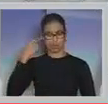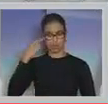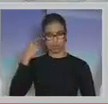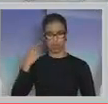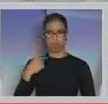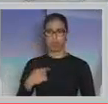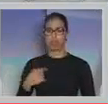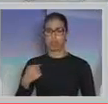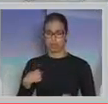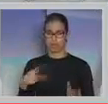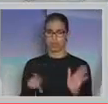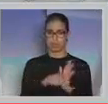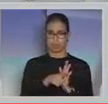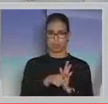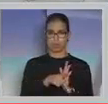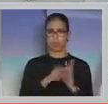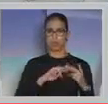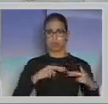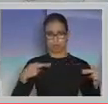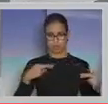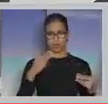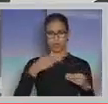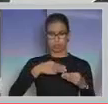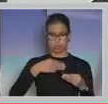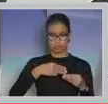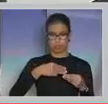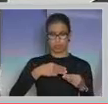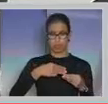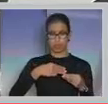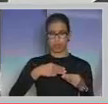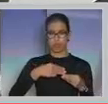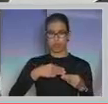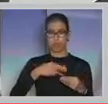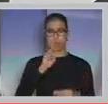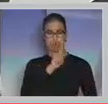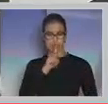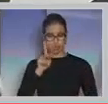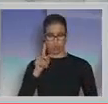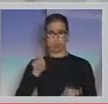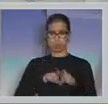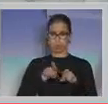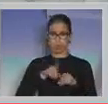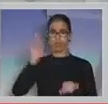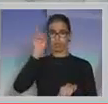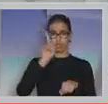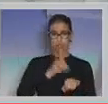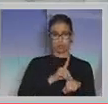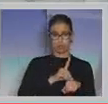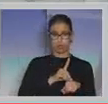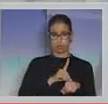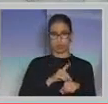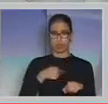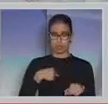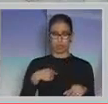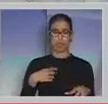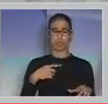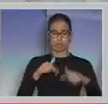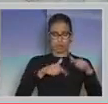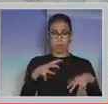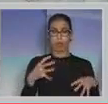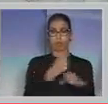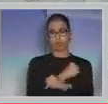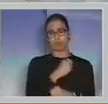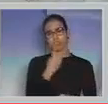temos o seu presidente eu sou da rede Municipal Professor diretor de escola já trabalhei na rede estadual 20 anos